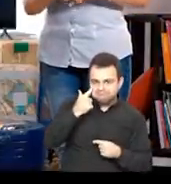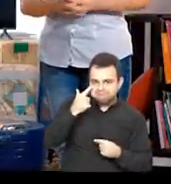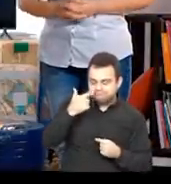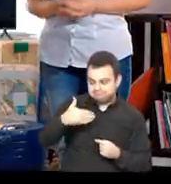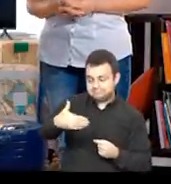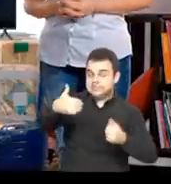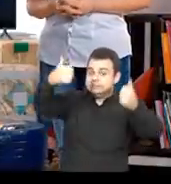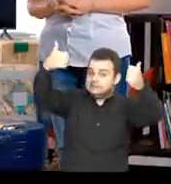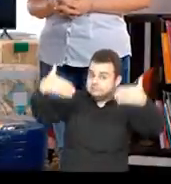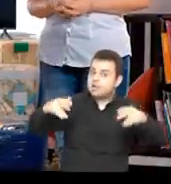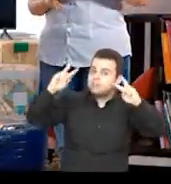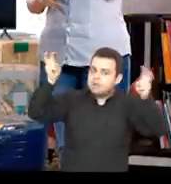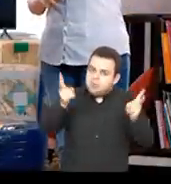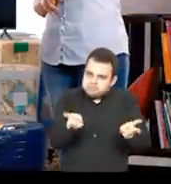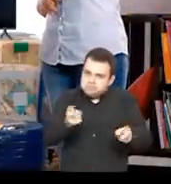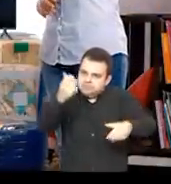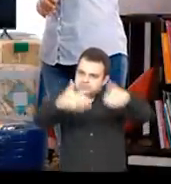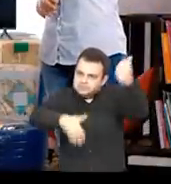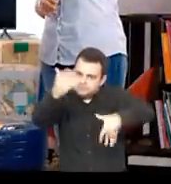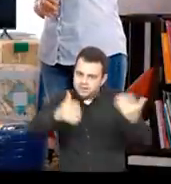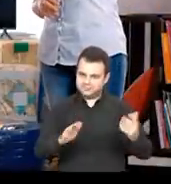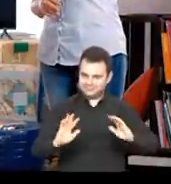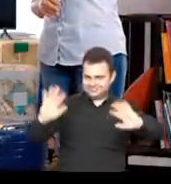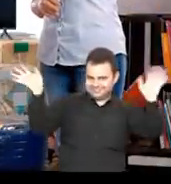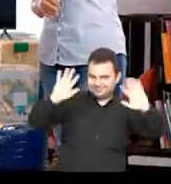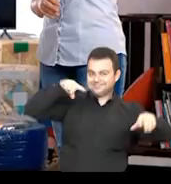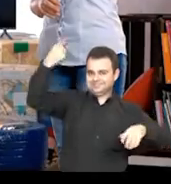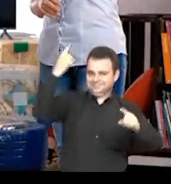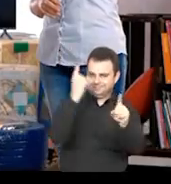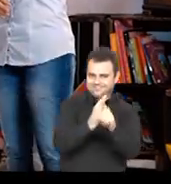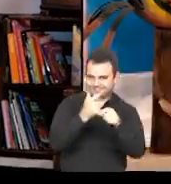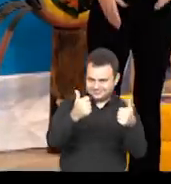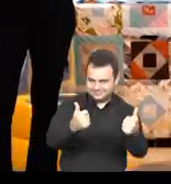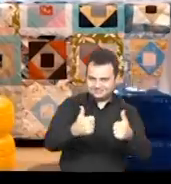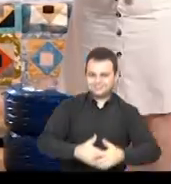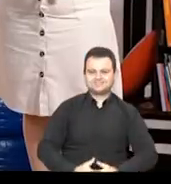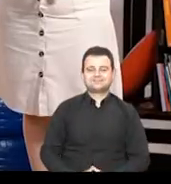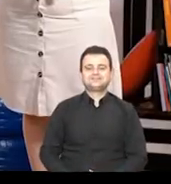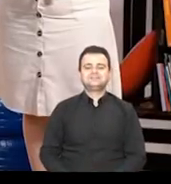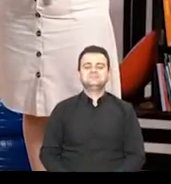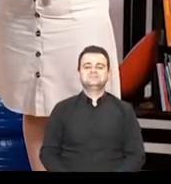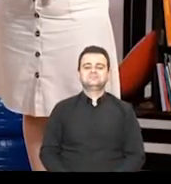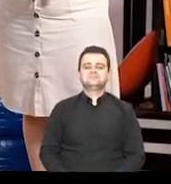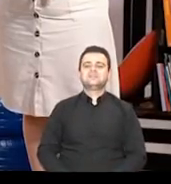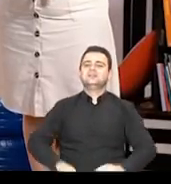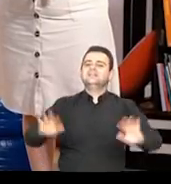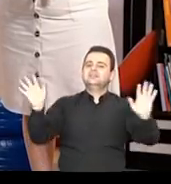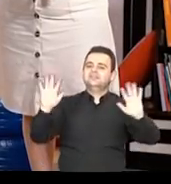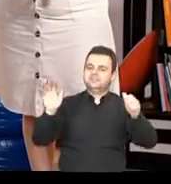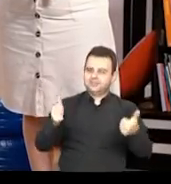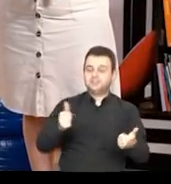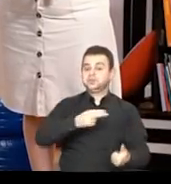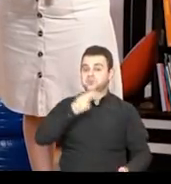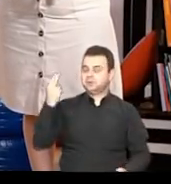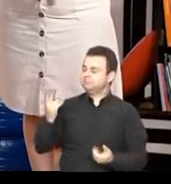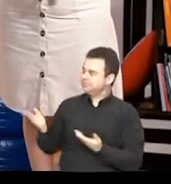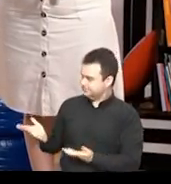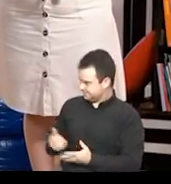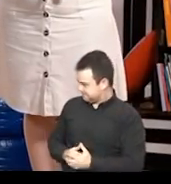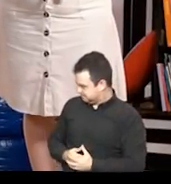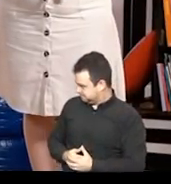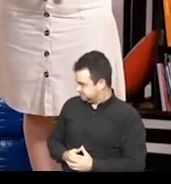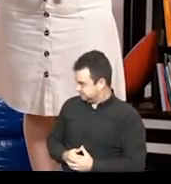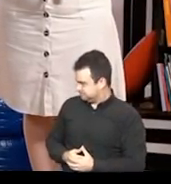para falar sobre isso com vocês. Tchau, pessoal. Até mais. Oi, pessoal. Eu sou a professora